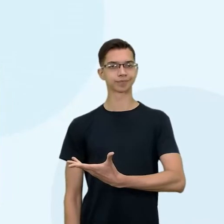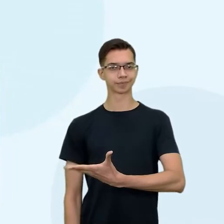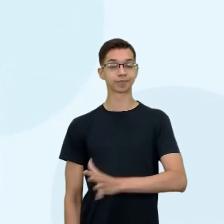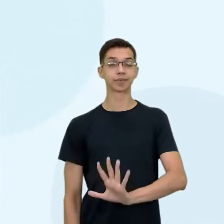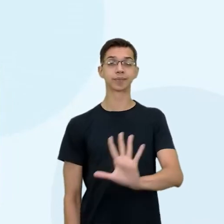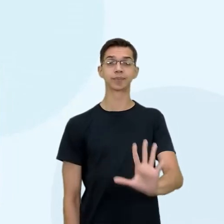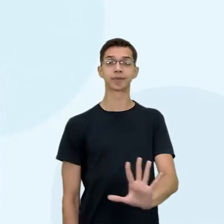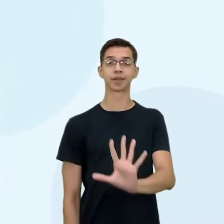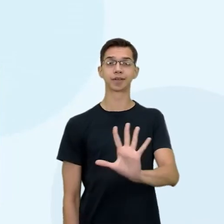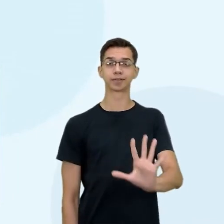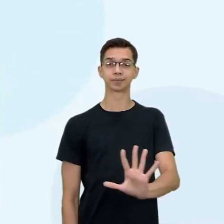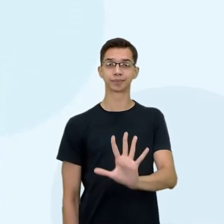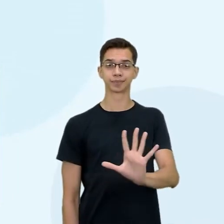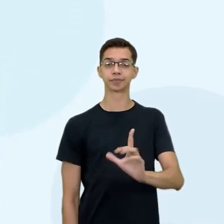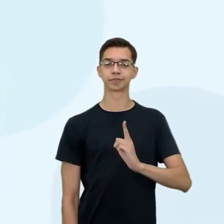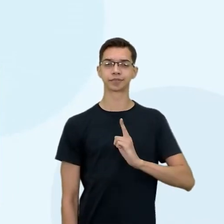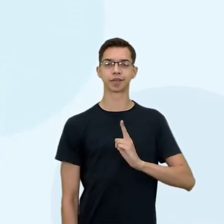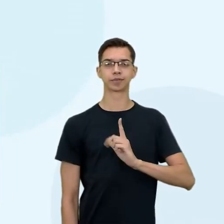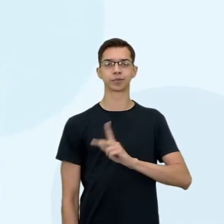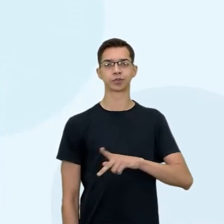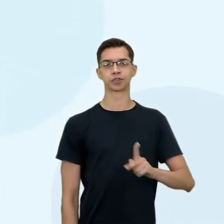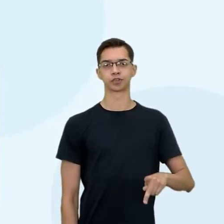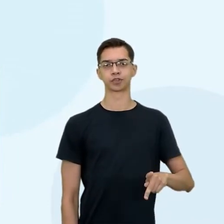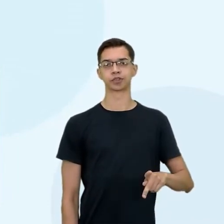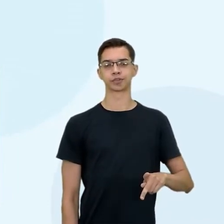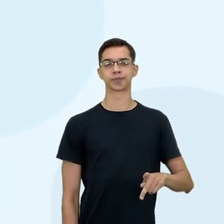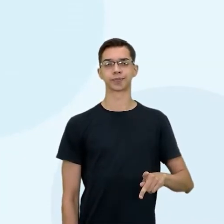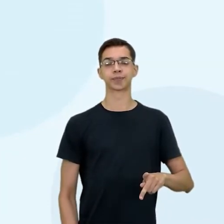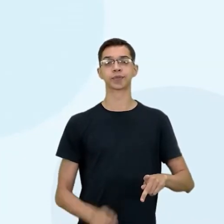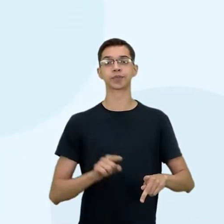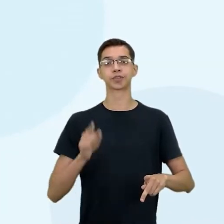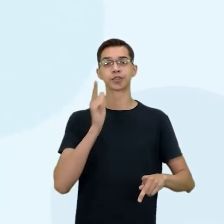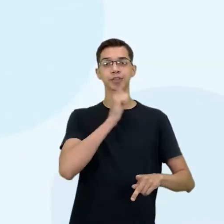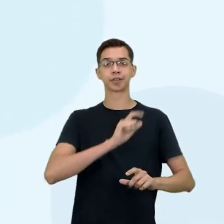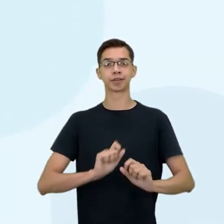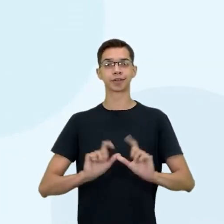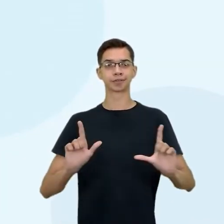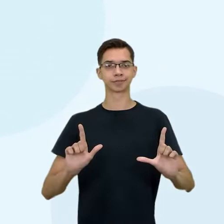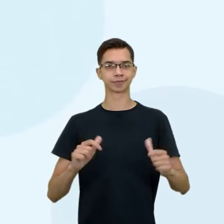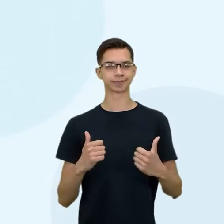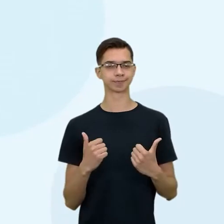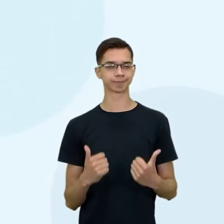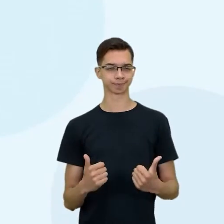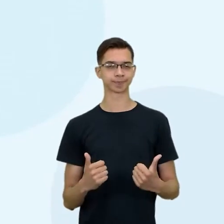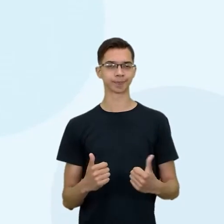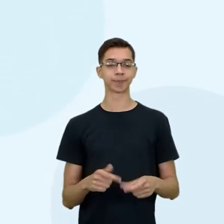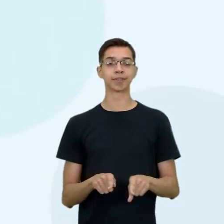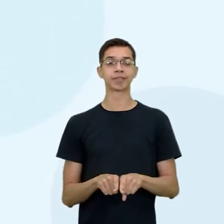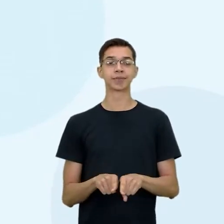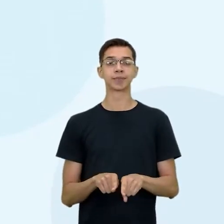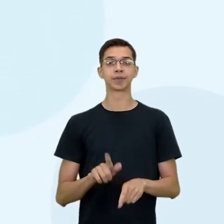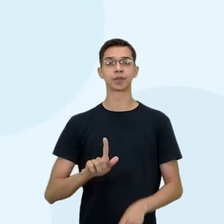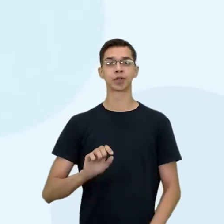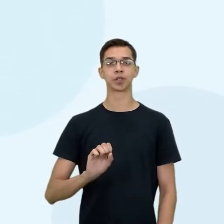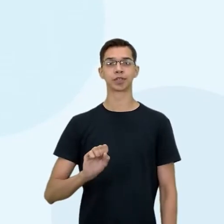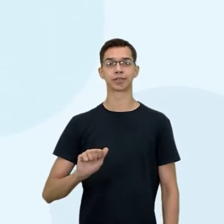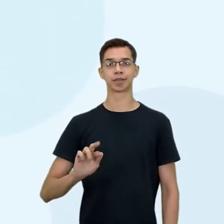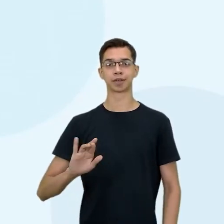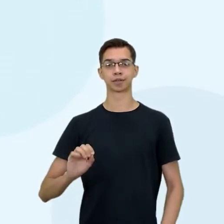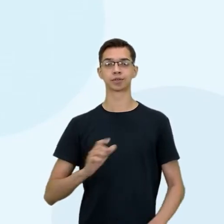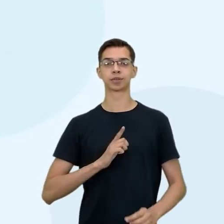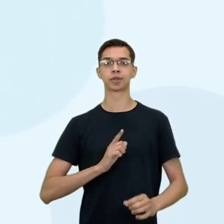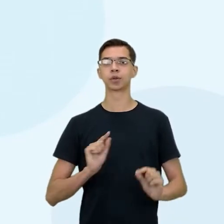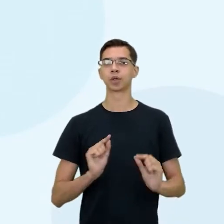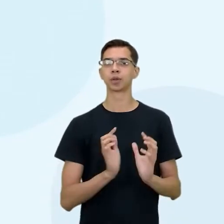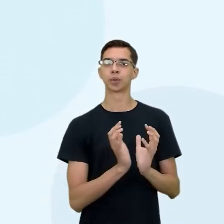Que é o material que os seus professores têm, mas vocês também podem acessar, tá? E vocês podem dividir esse glossário por categorias, né? Se